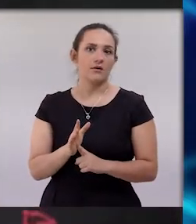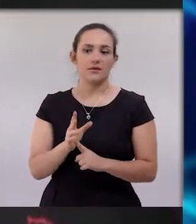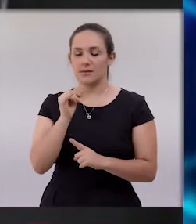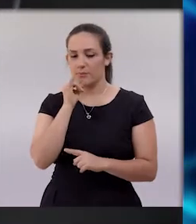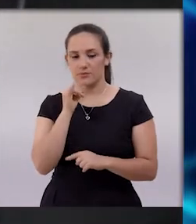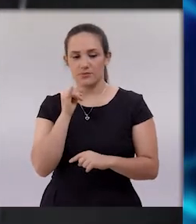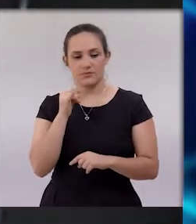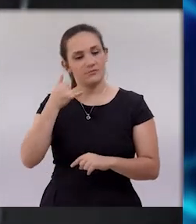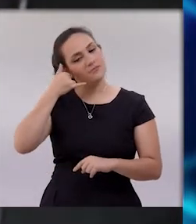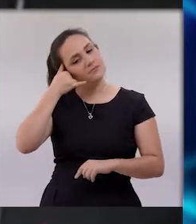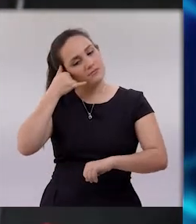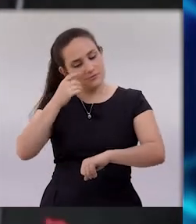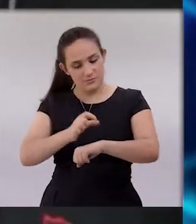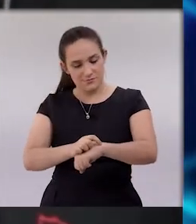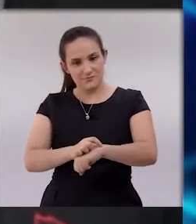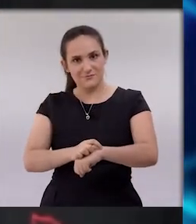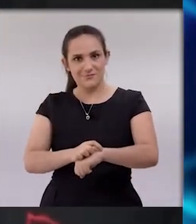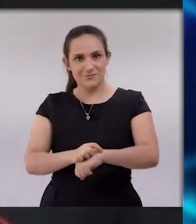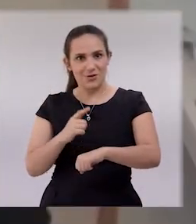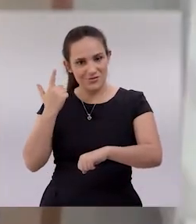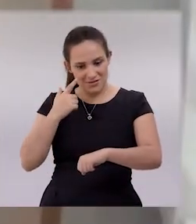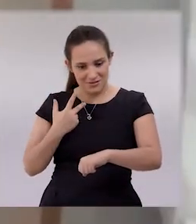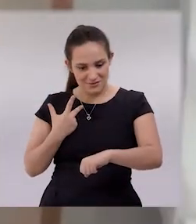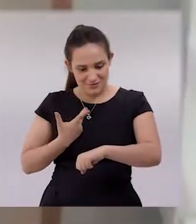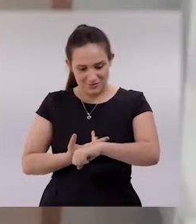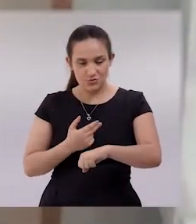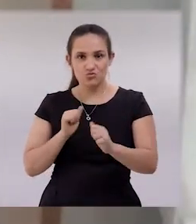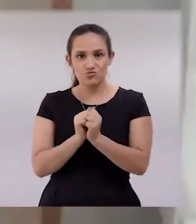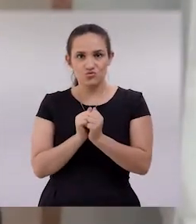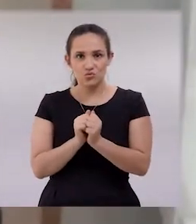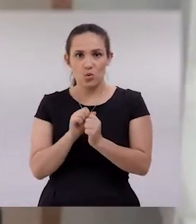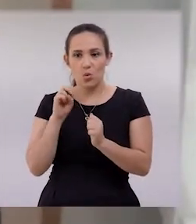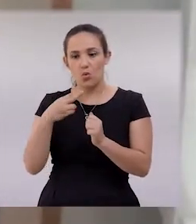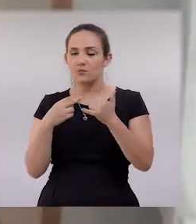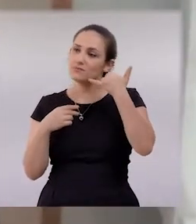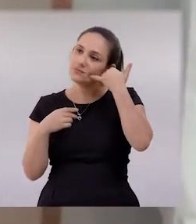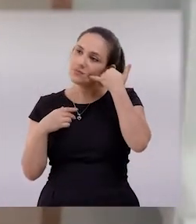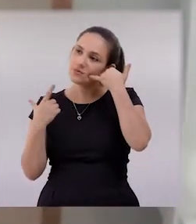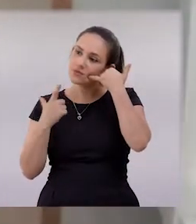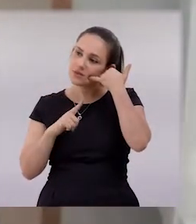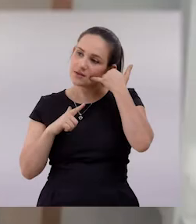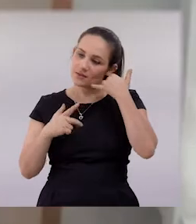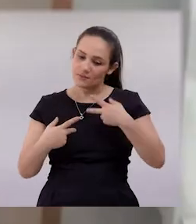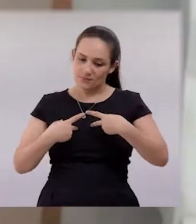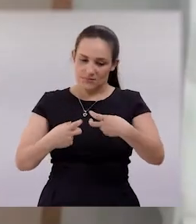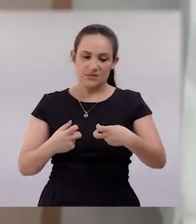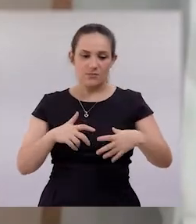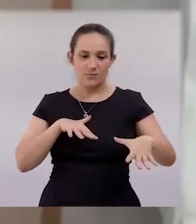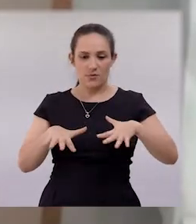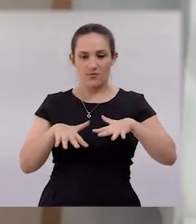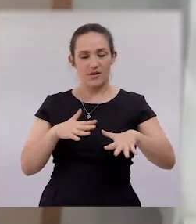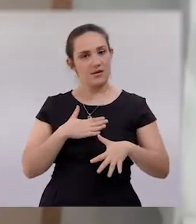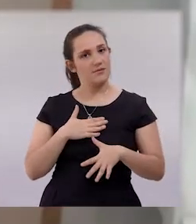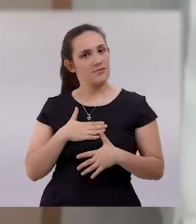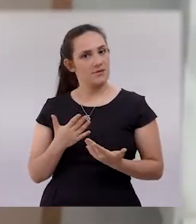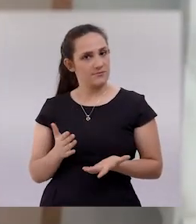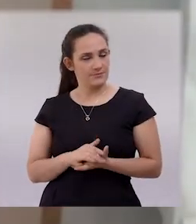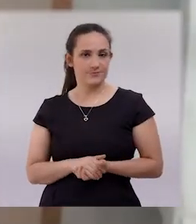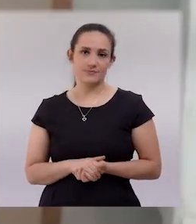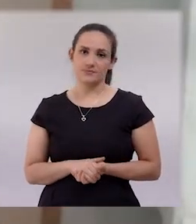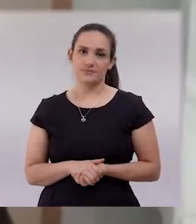nossos relógios, smartwatches, nossos smartphones que percebem todos os movimentos que nós fazemos,